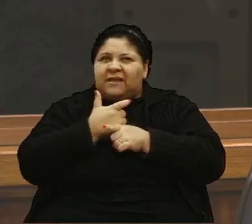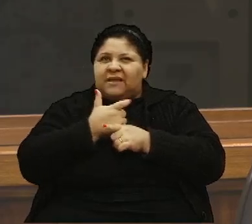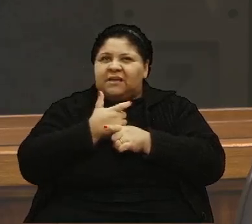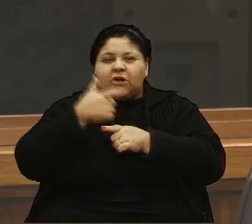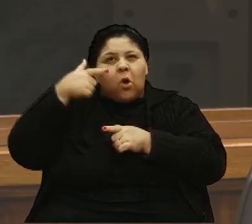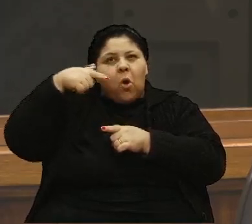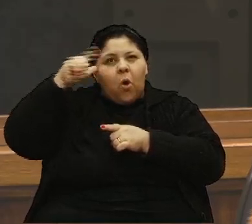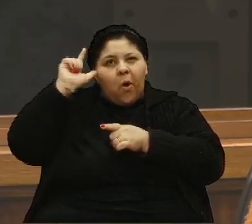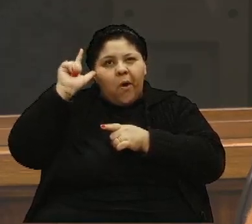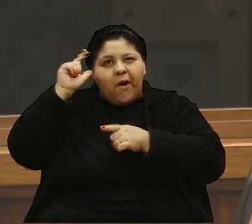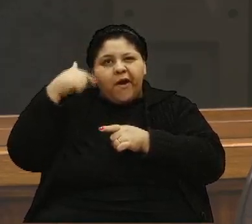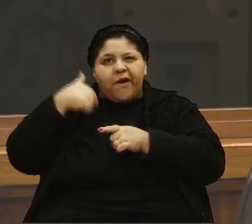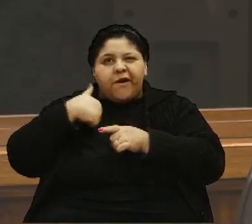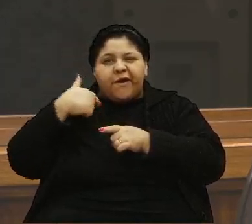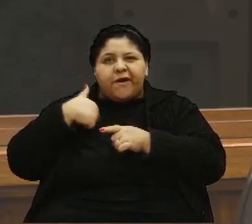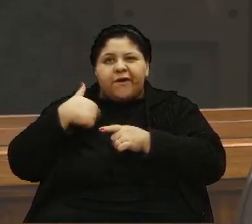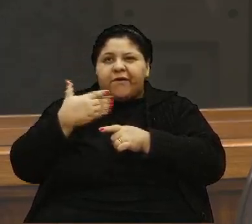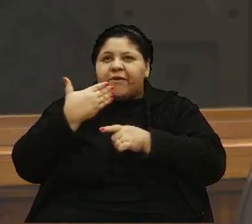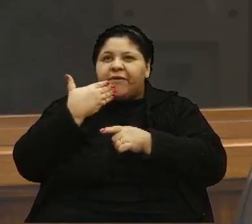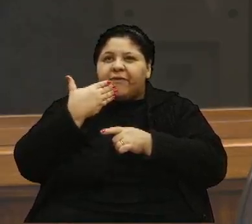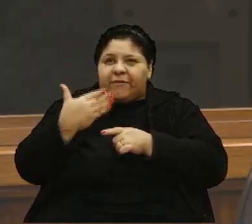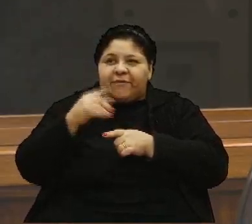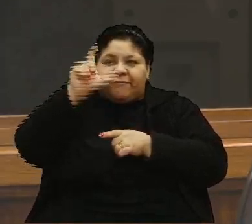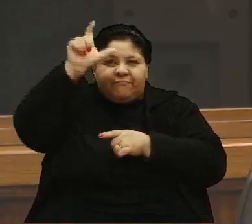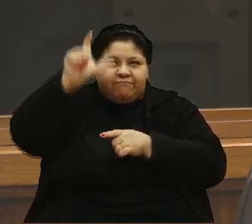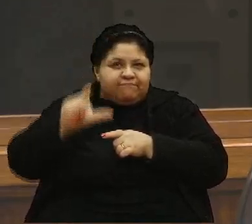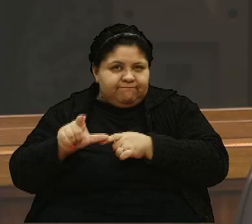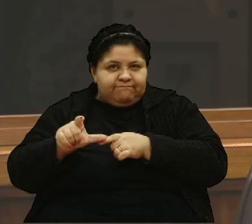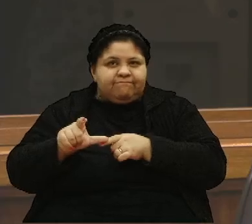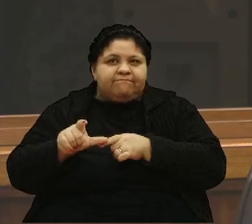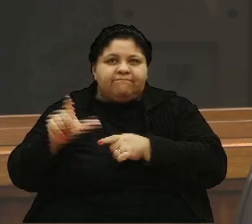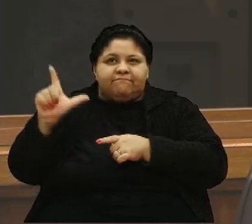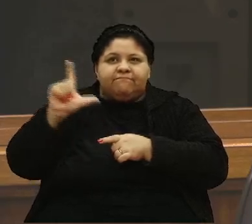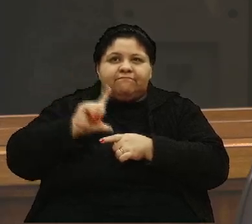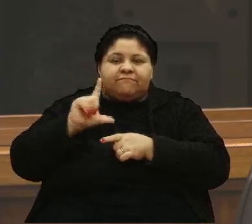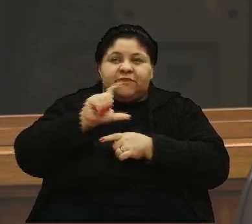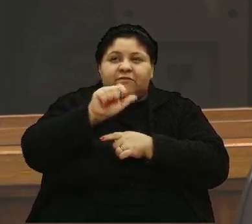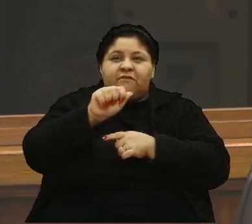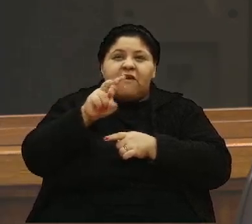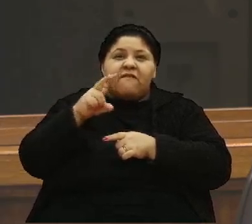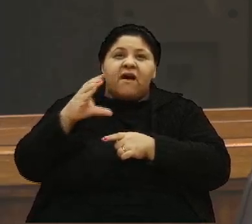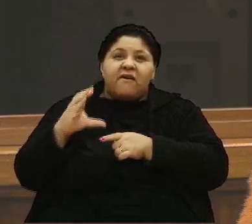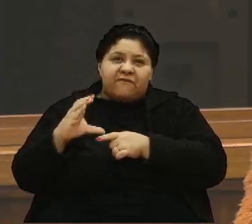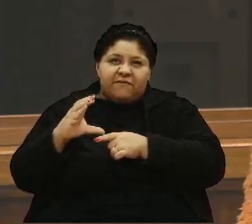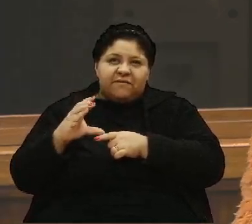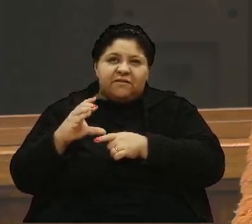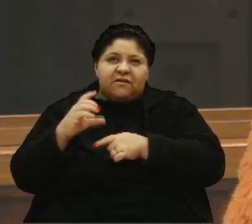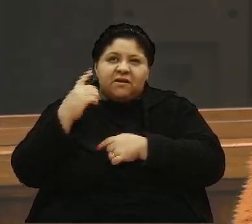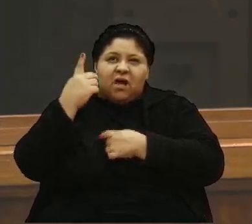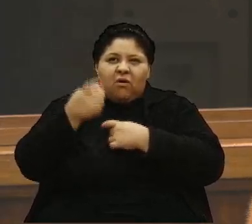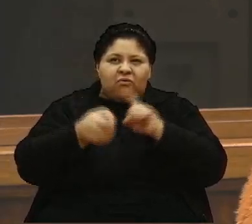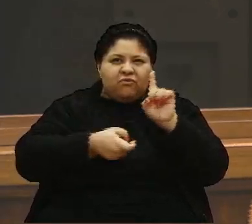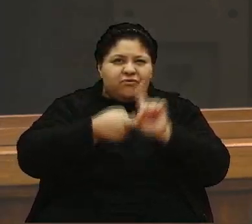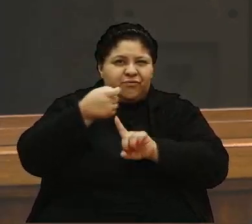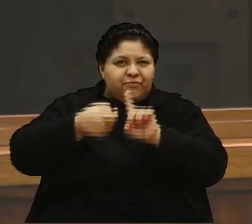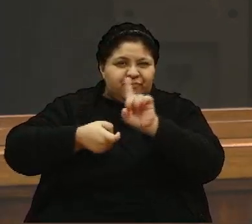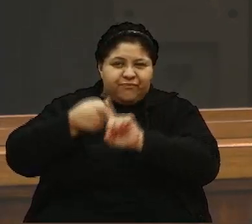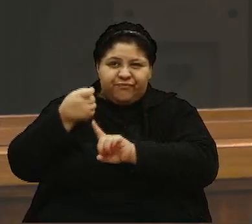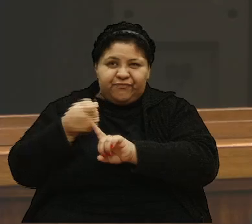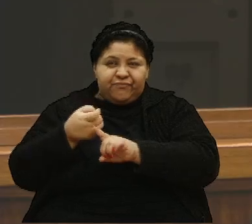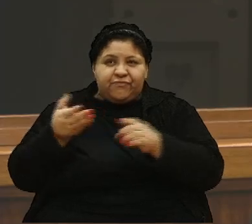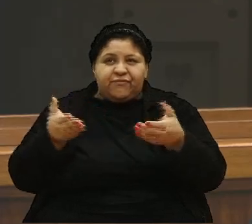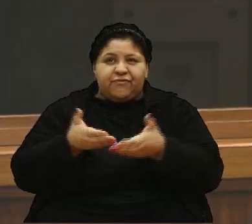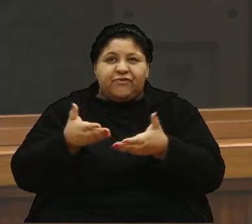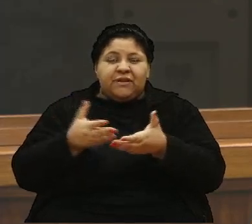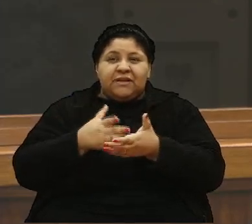ontem eu fui demandada por uma pessoa que teve um AVC há alguns meses e ele está